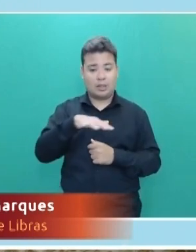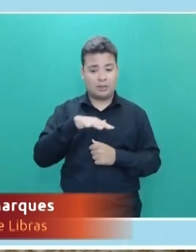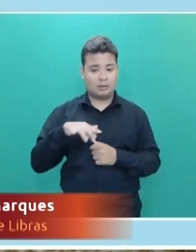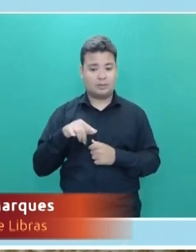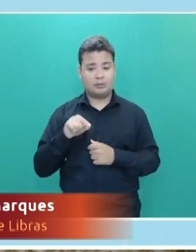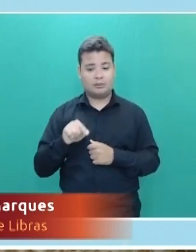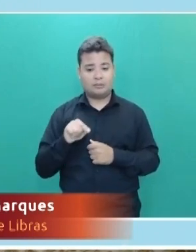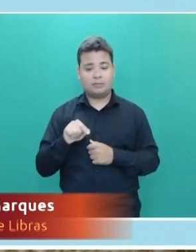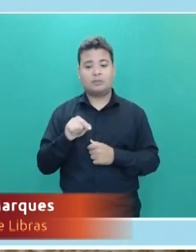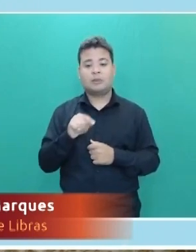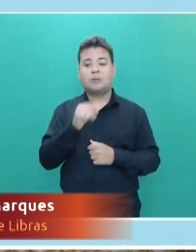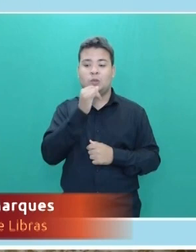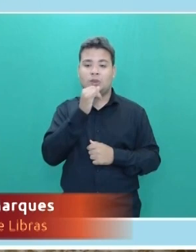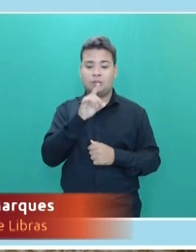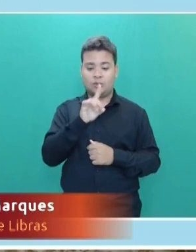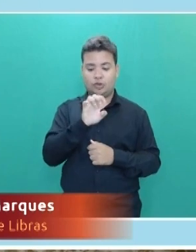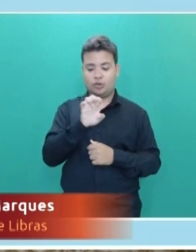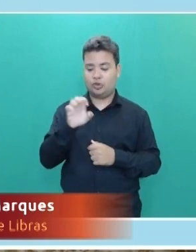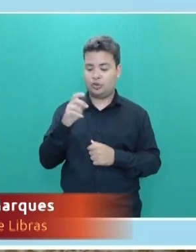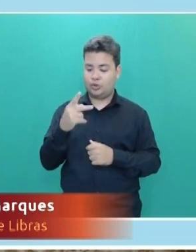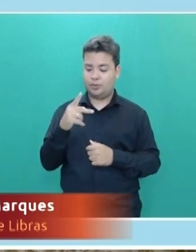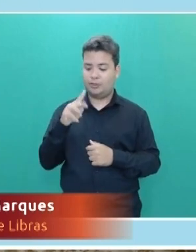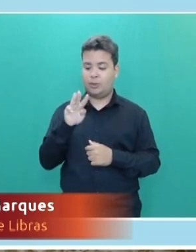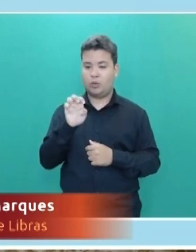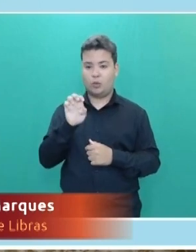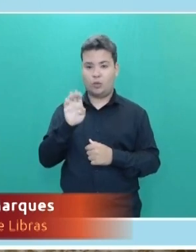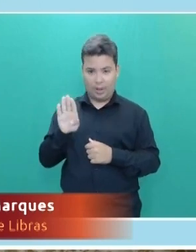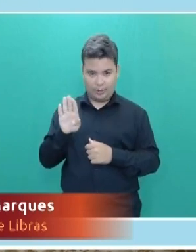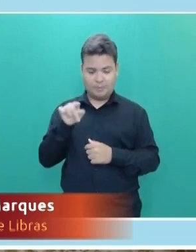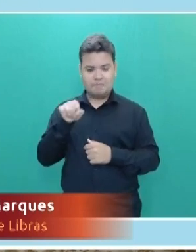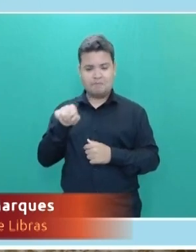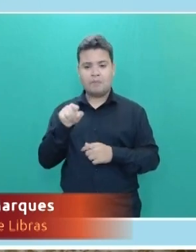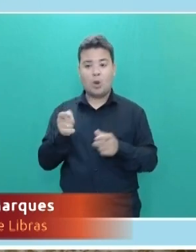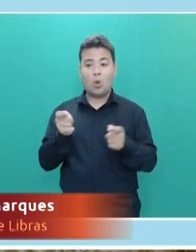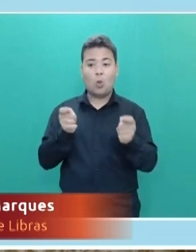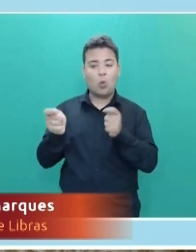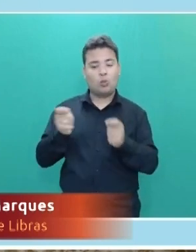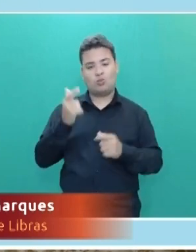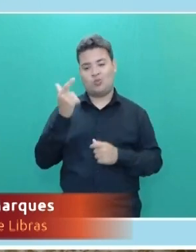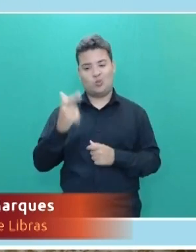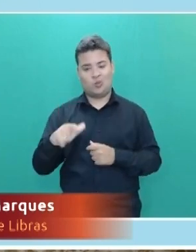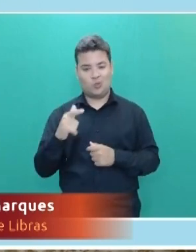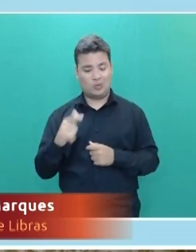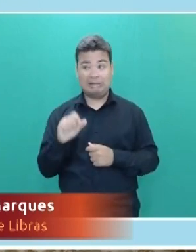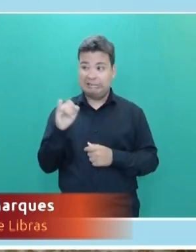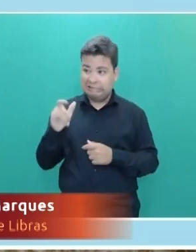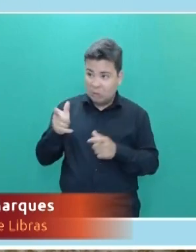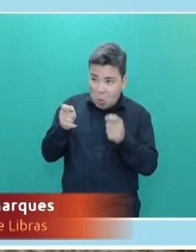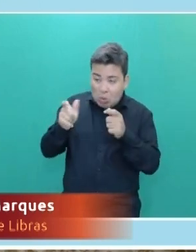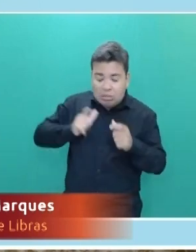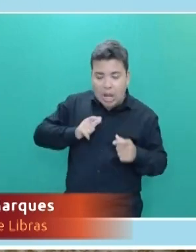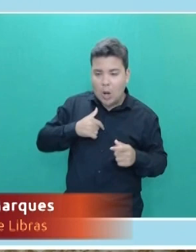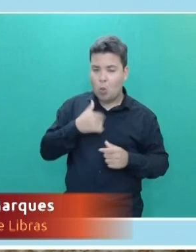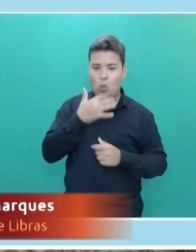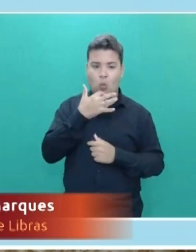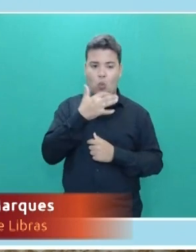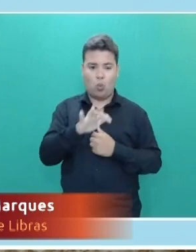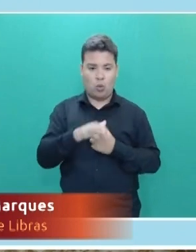Web, por exemplo. A Deep Web ela não tem um controle. Se tem, eu desconheço, né?